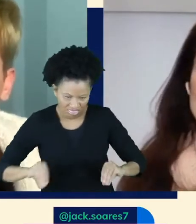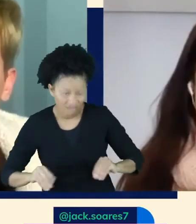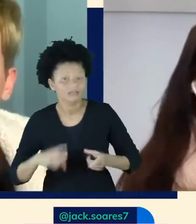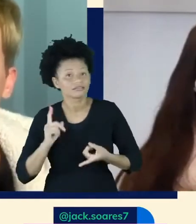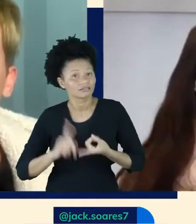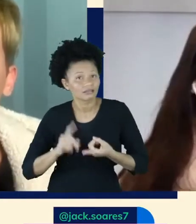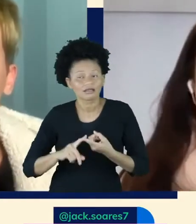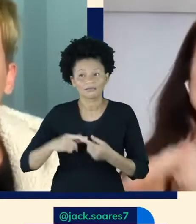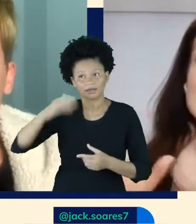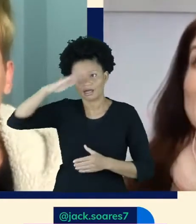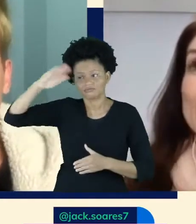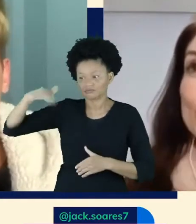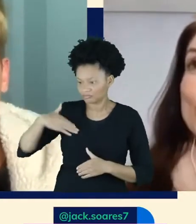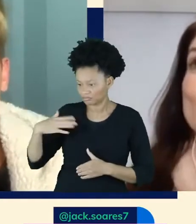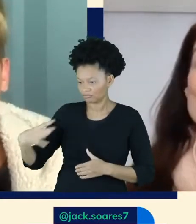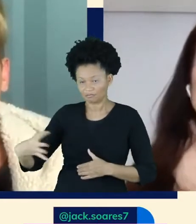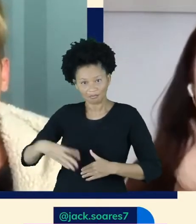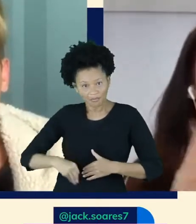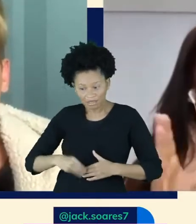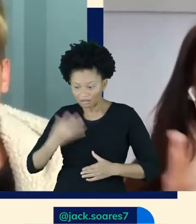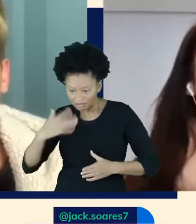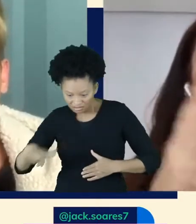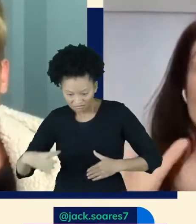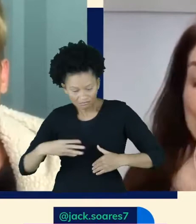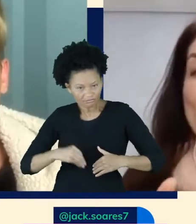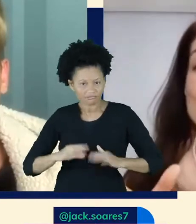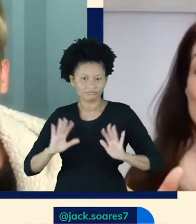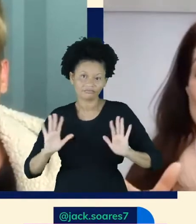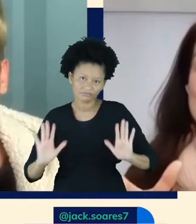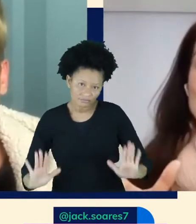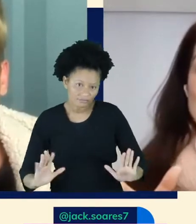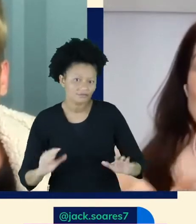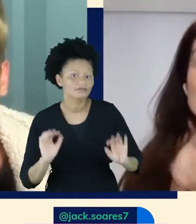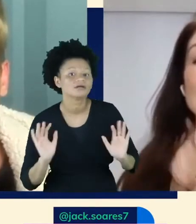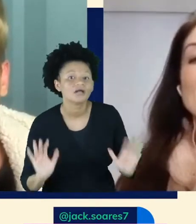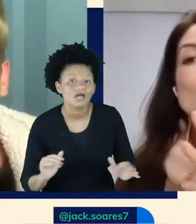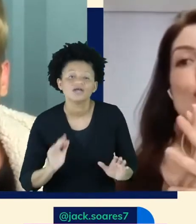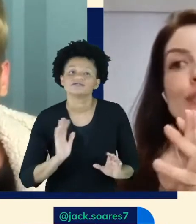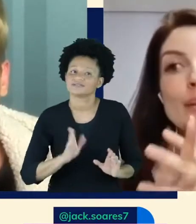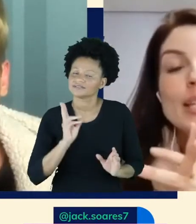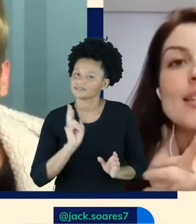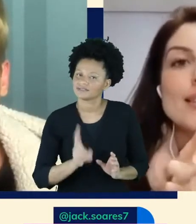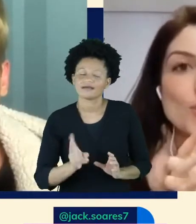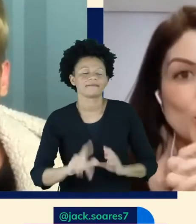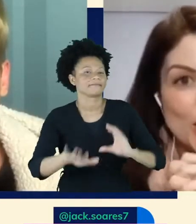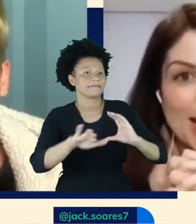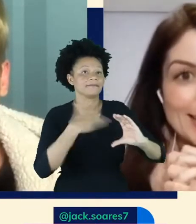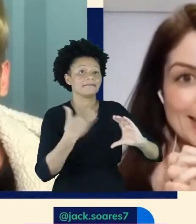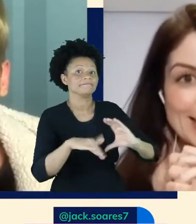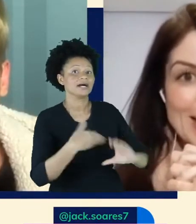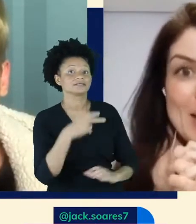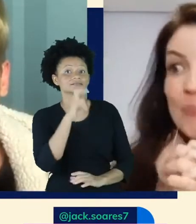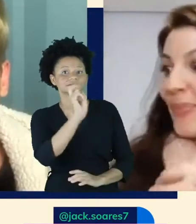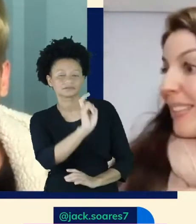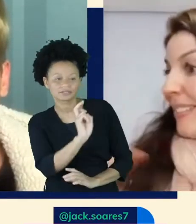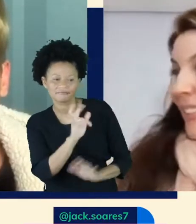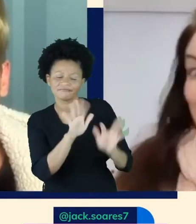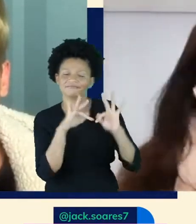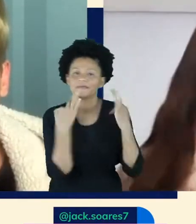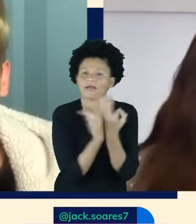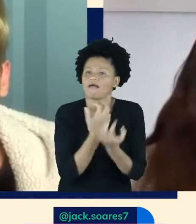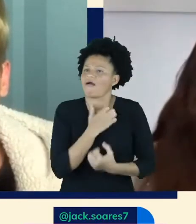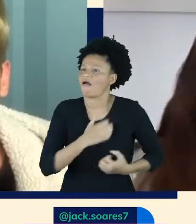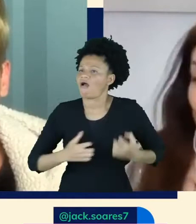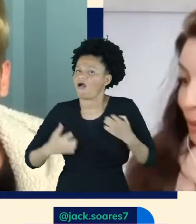adultos. Eu recebo, tipo, pelo menos uns 5 e-mails por semana de famílias angustiadas